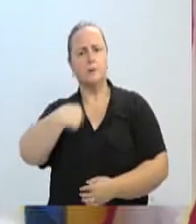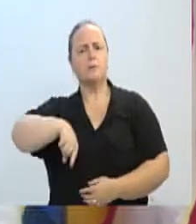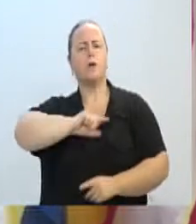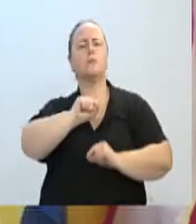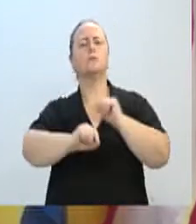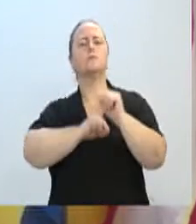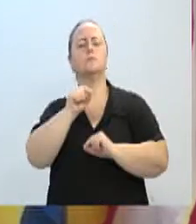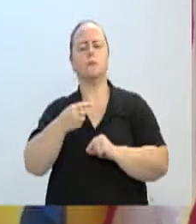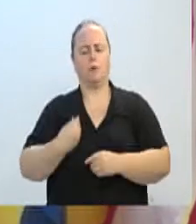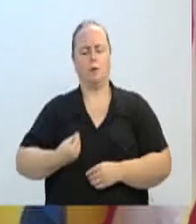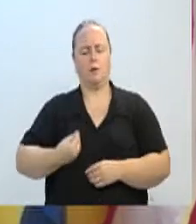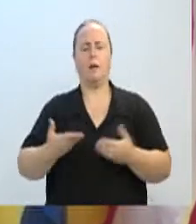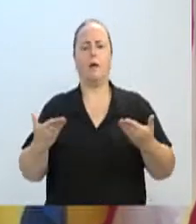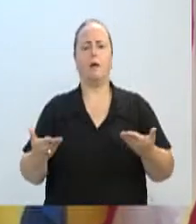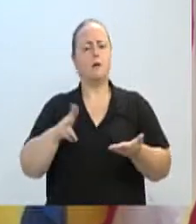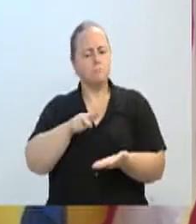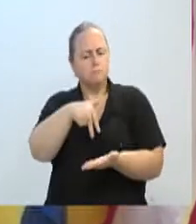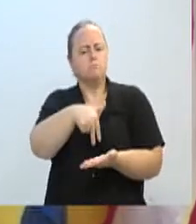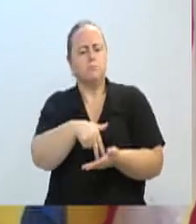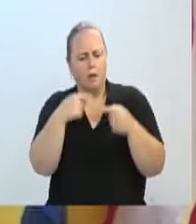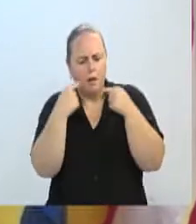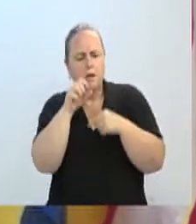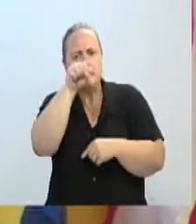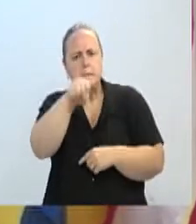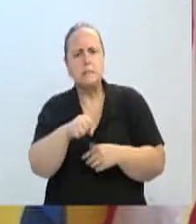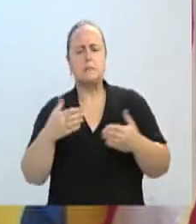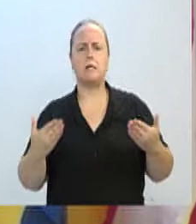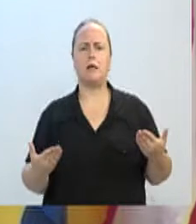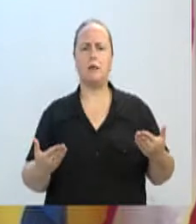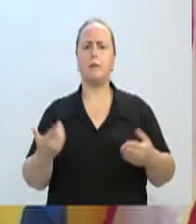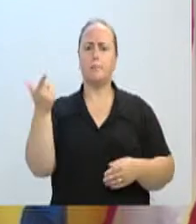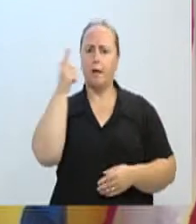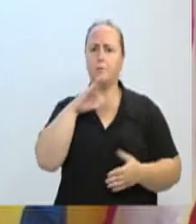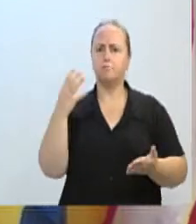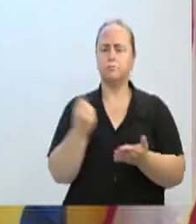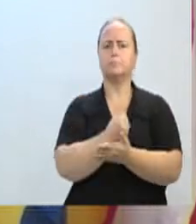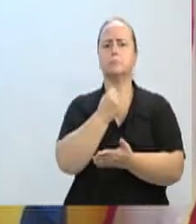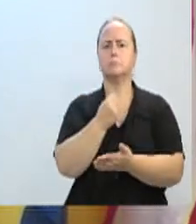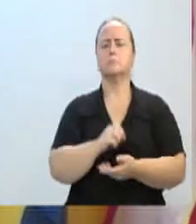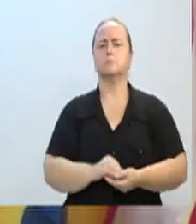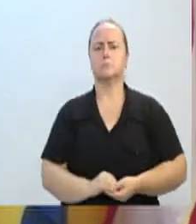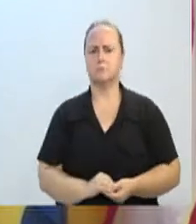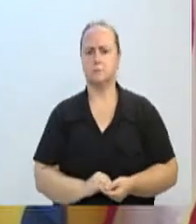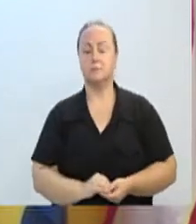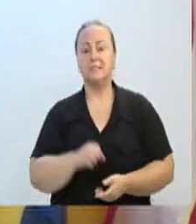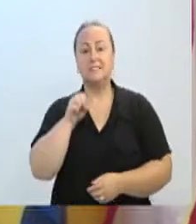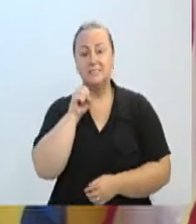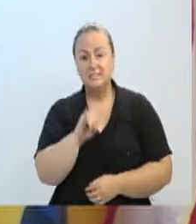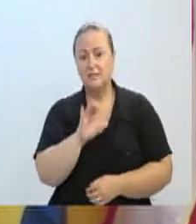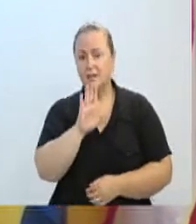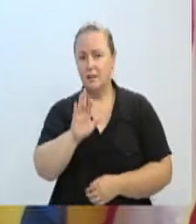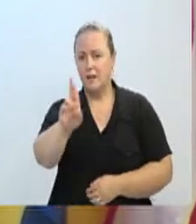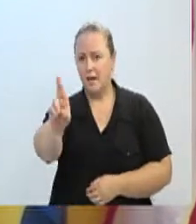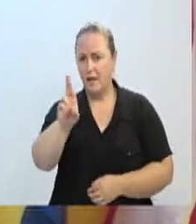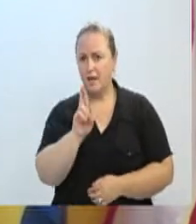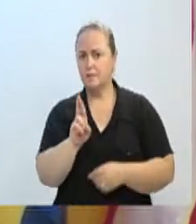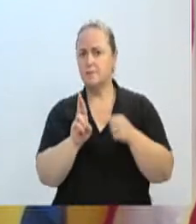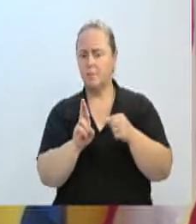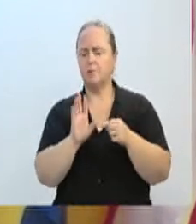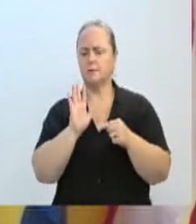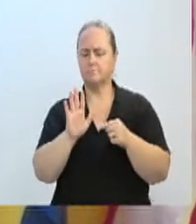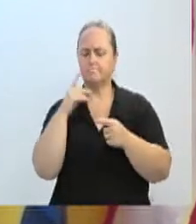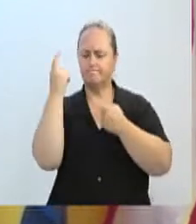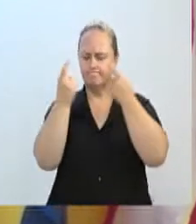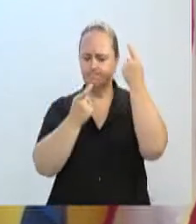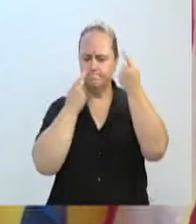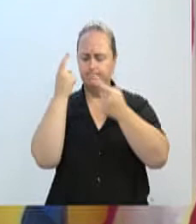nossas reclamações. Quem nos colocou aqui foi para fazer as reclamações. E quando eu recebo uma resposta, e a nossa preocupação é com